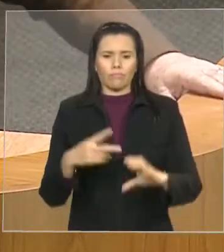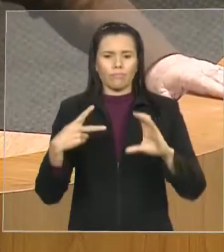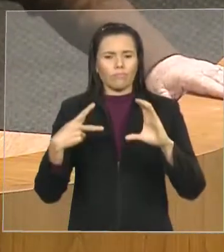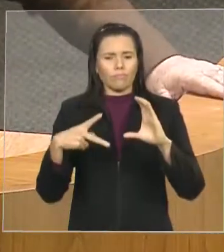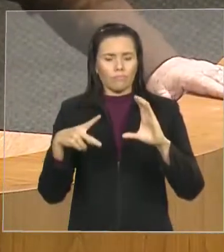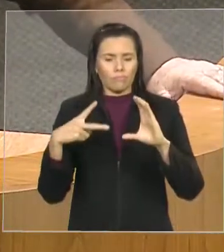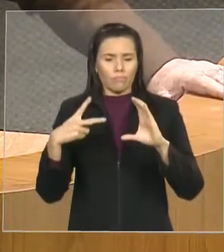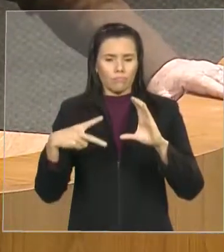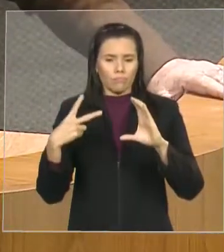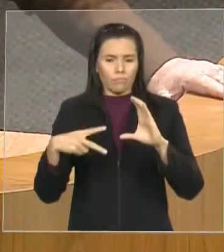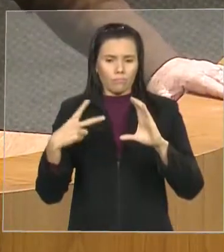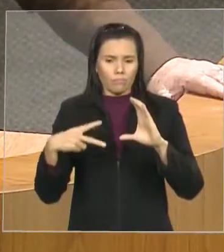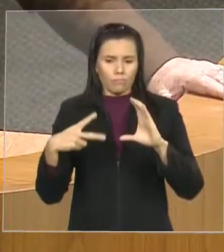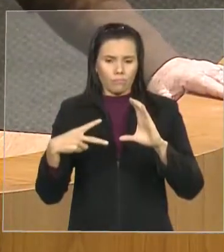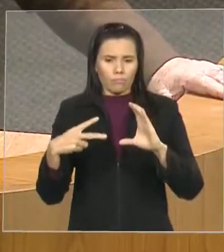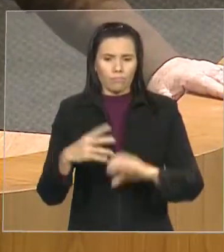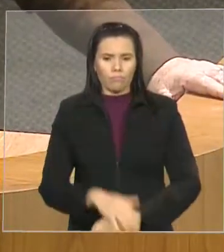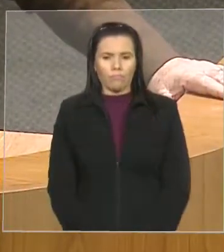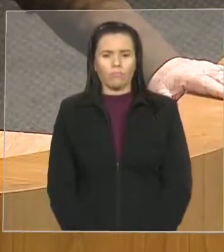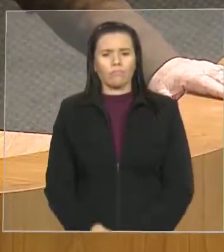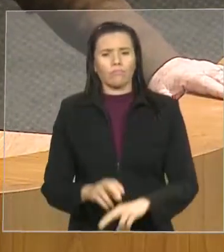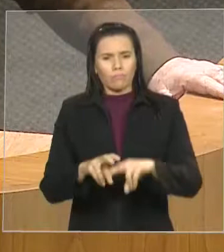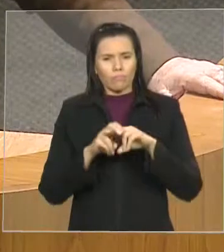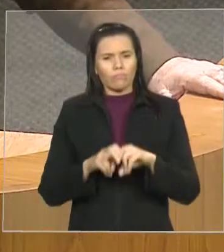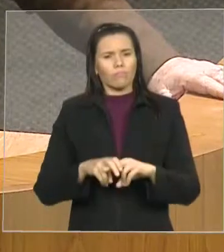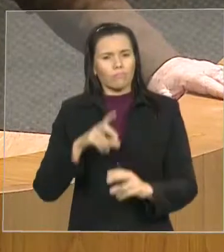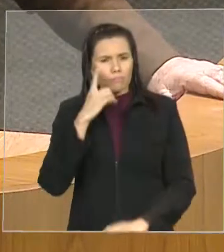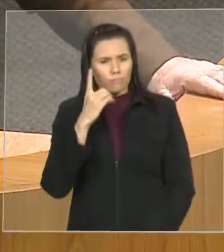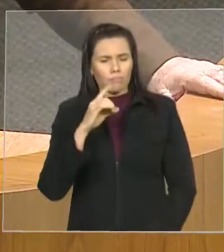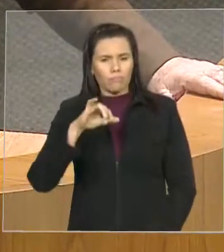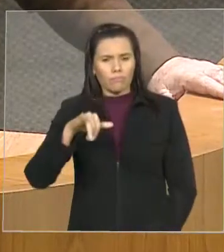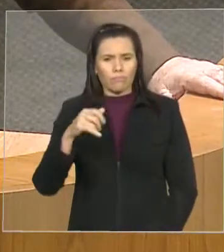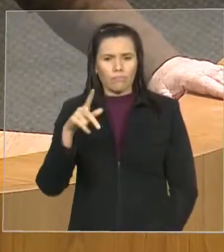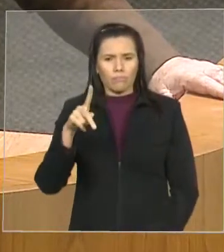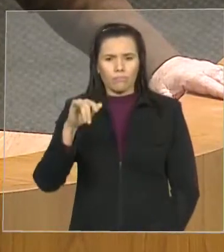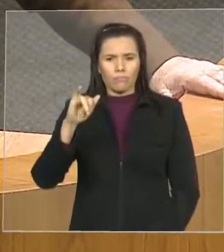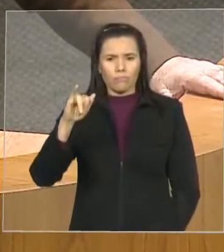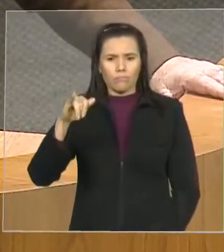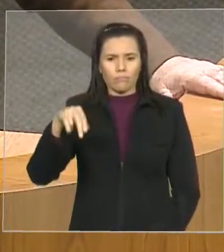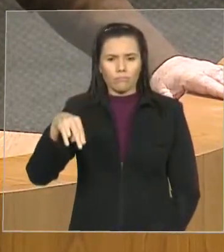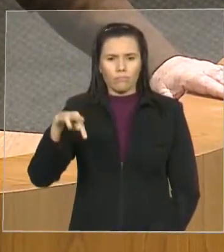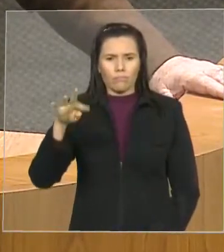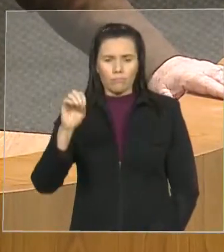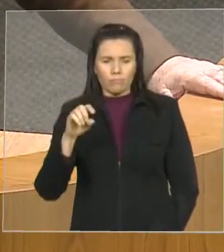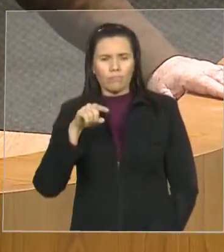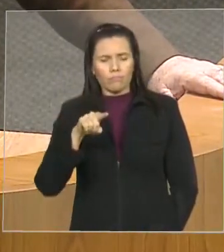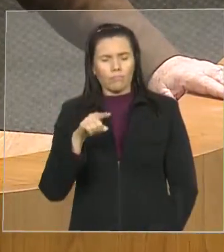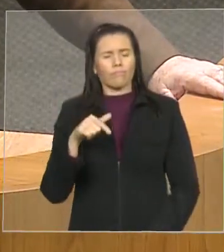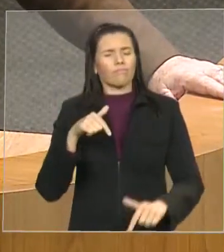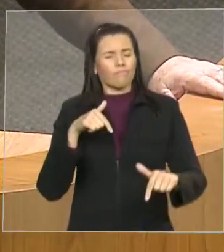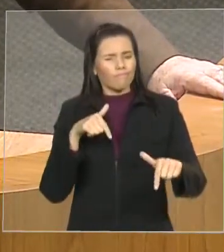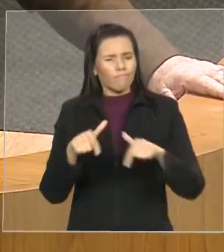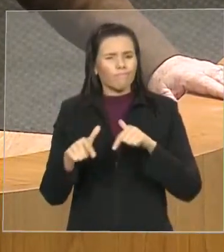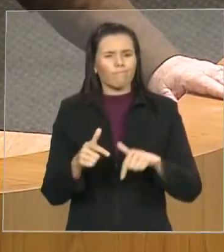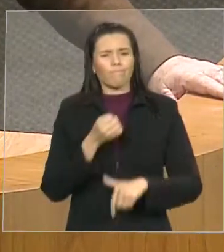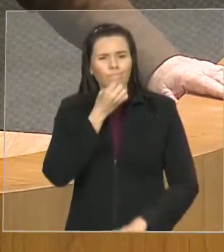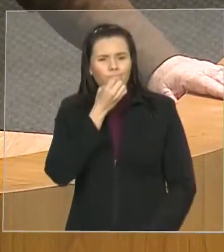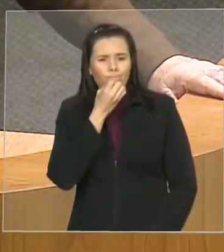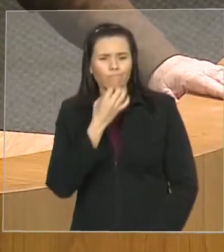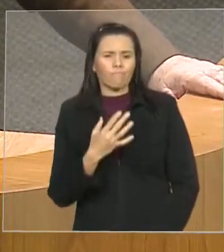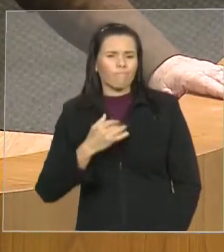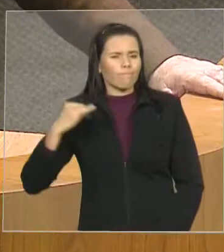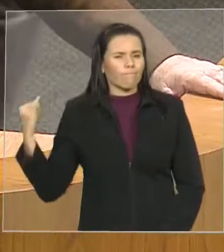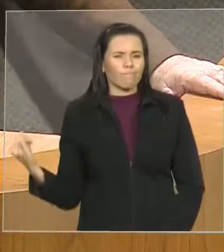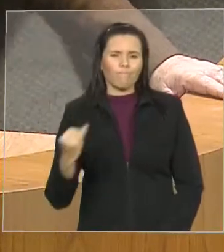de maranhenses, porque você sempre desenvolveu um trabalho de extrema importância na direção dos